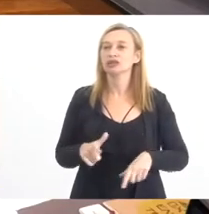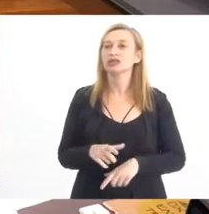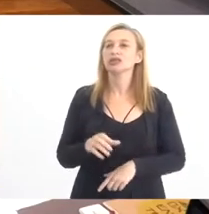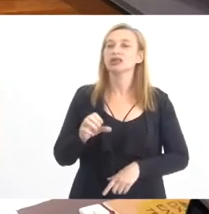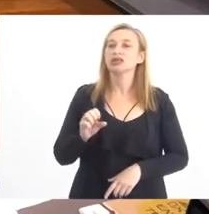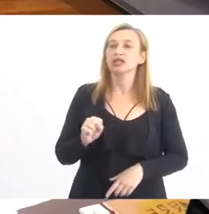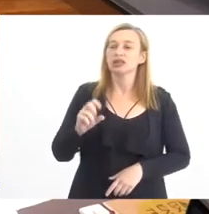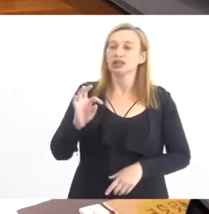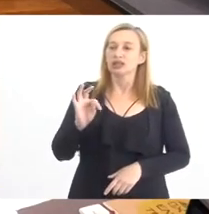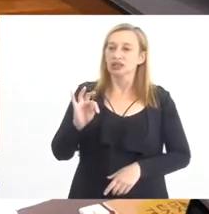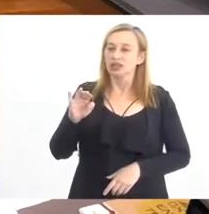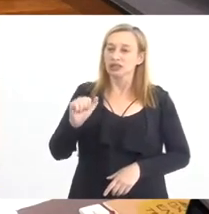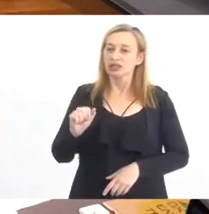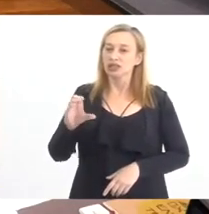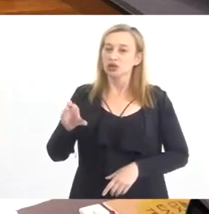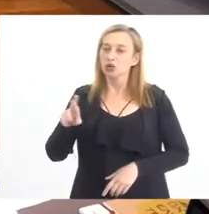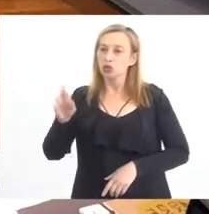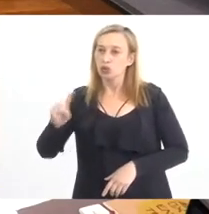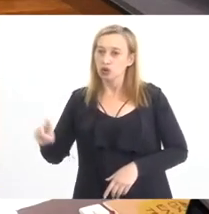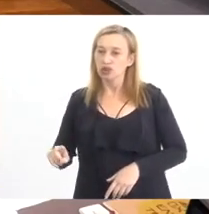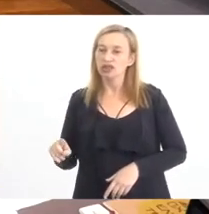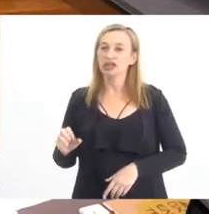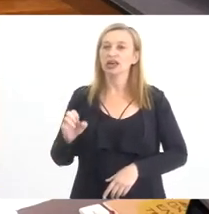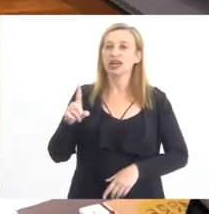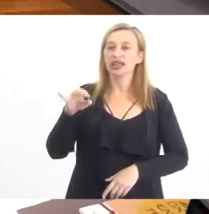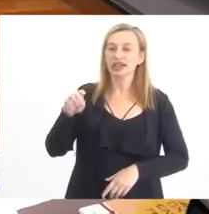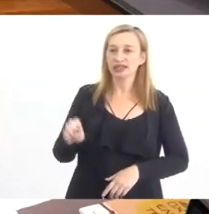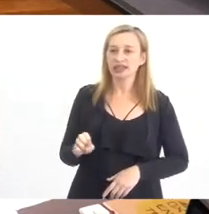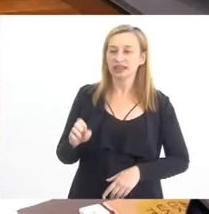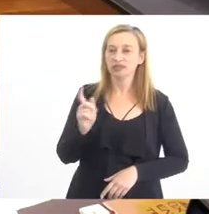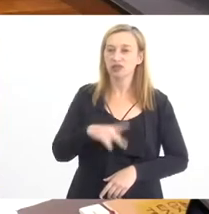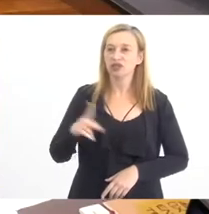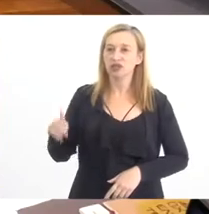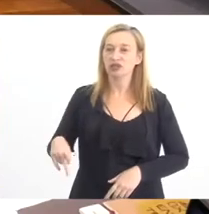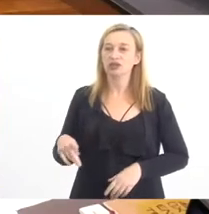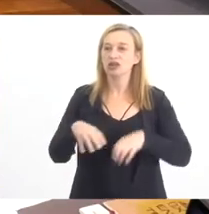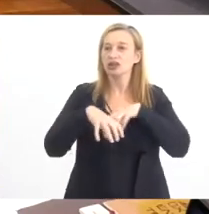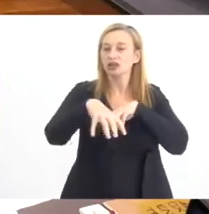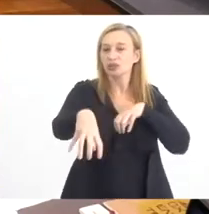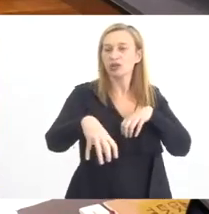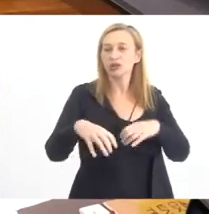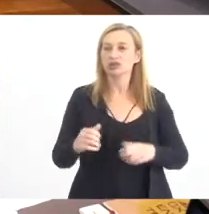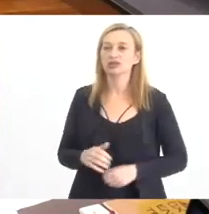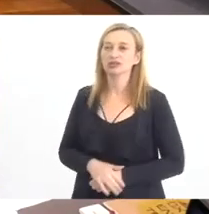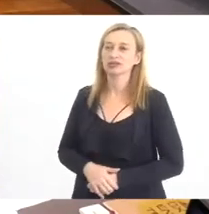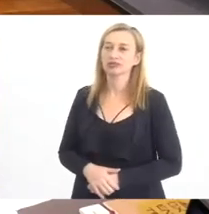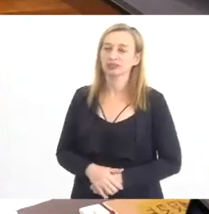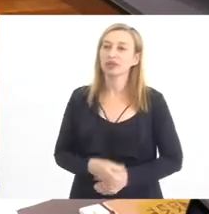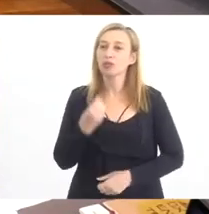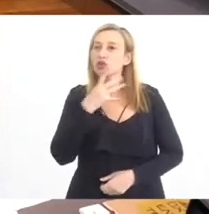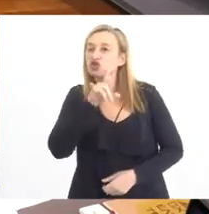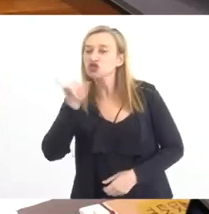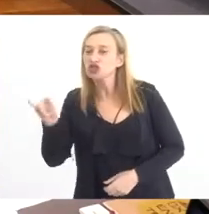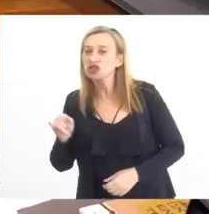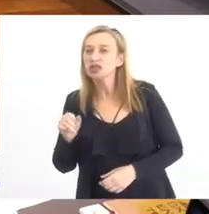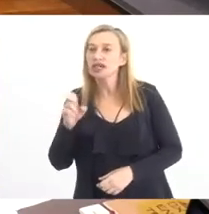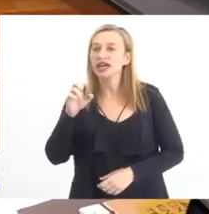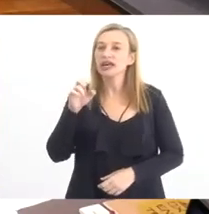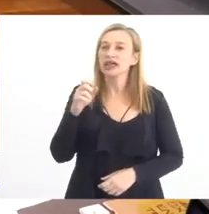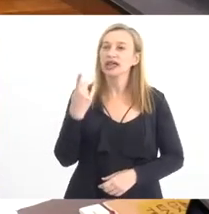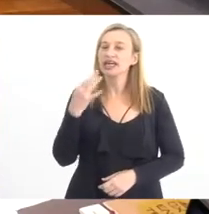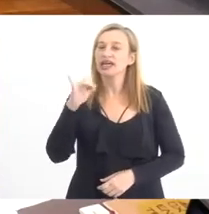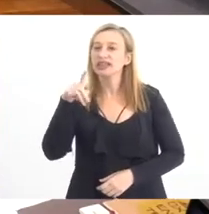Santa Cruz, a professora Eliane Pacheco dos Santos, está remotamente participando. Bom dia, Eliane.